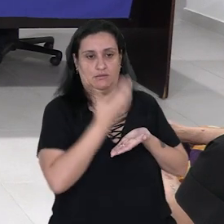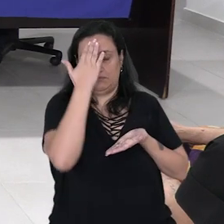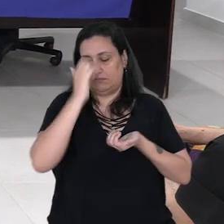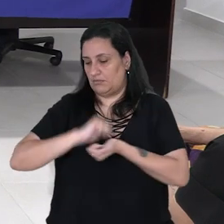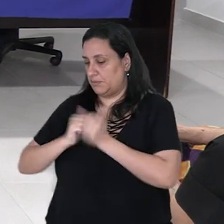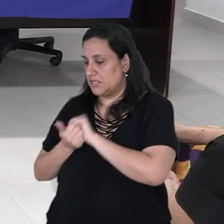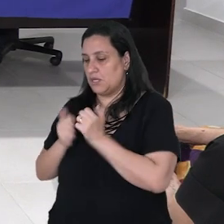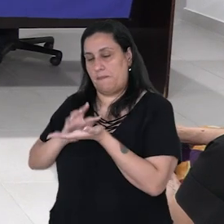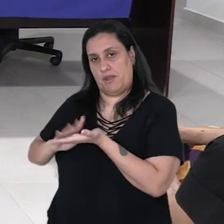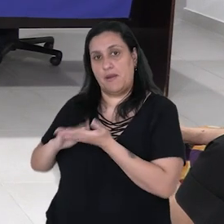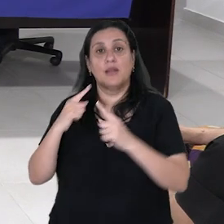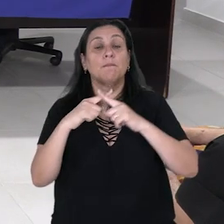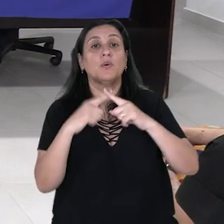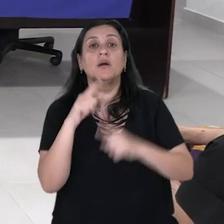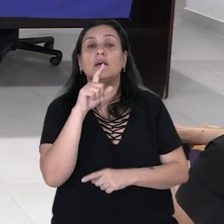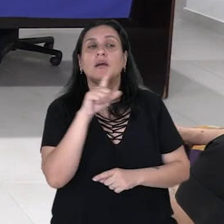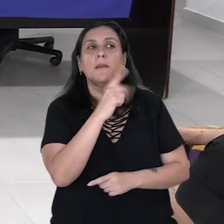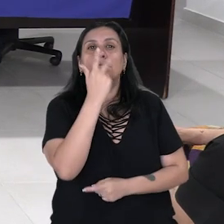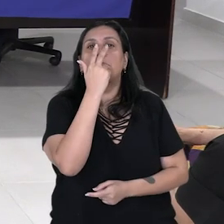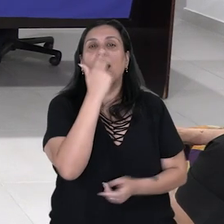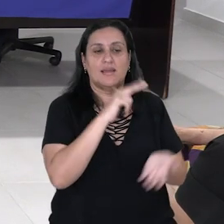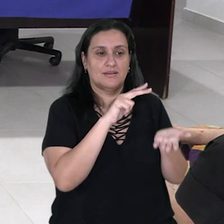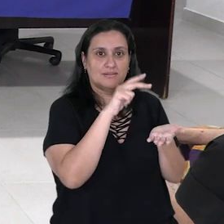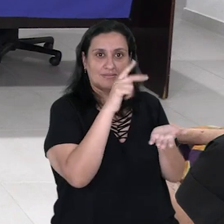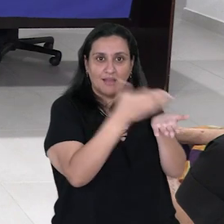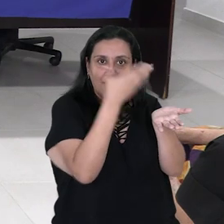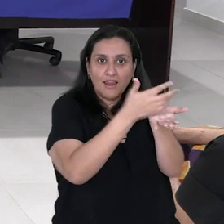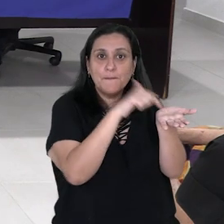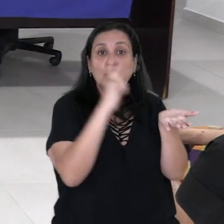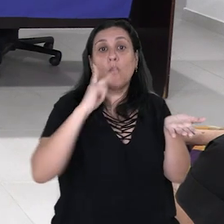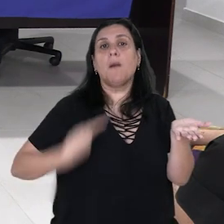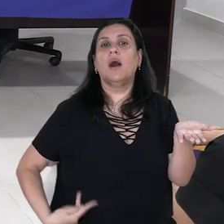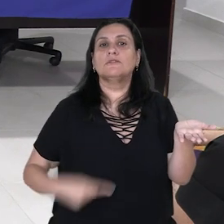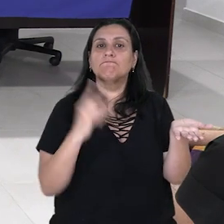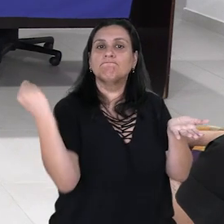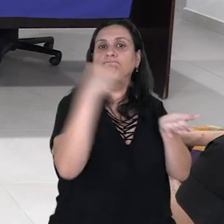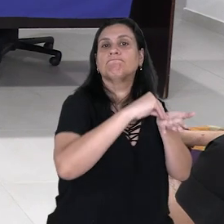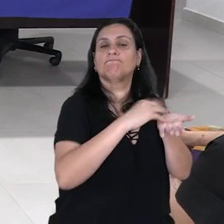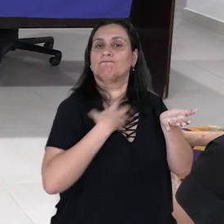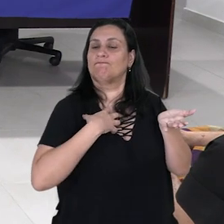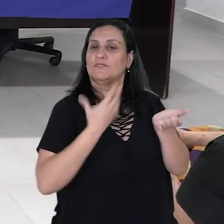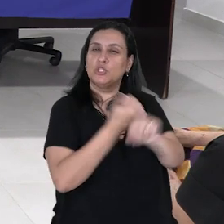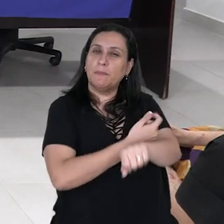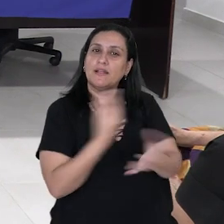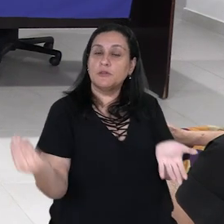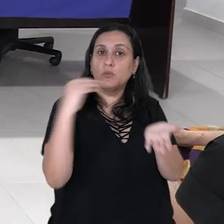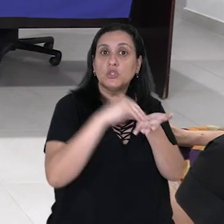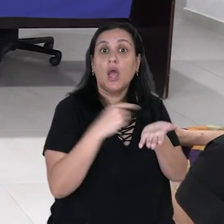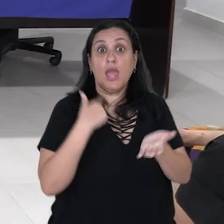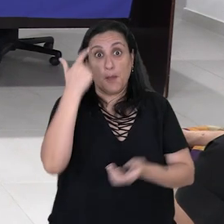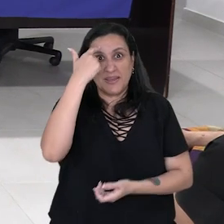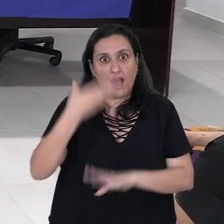entendimento, porque acho que tornou o livro mais humano, entendeu? Como eu disse, eu esperava